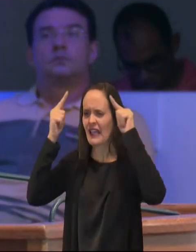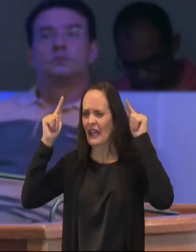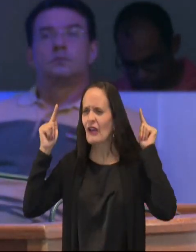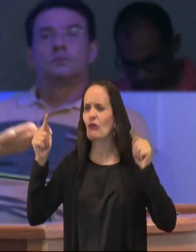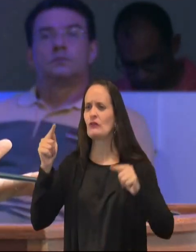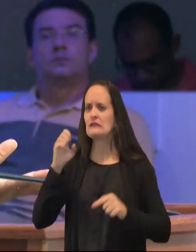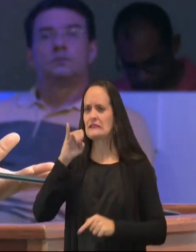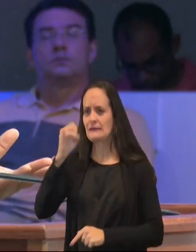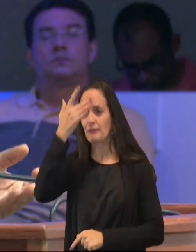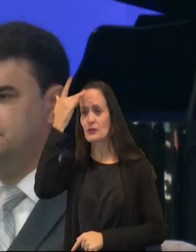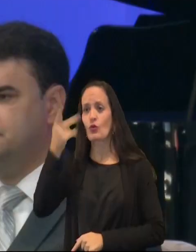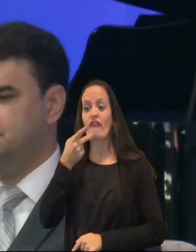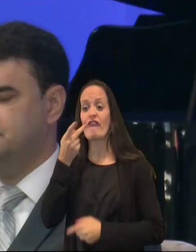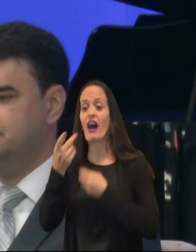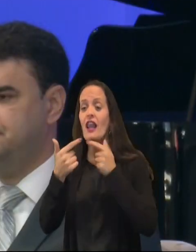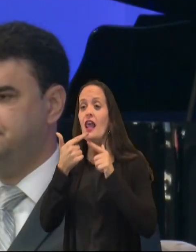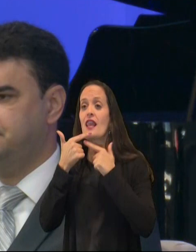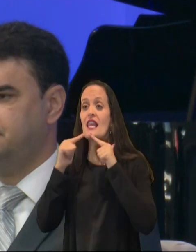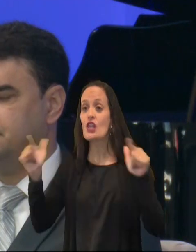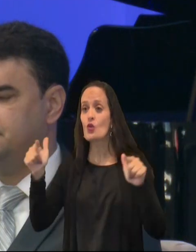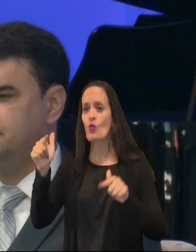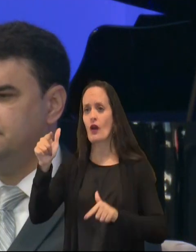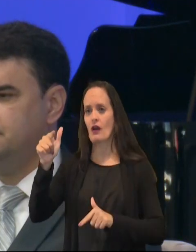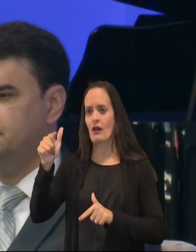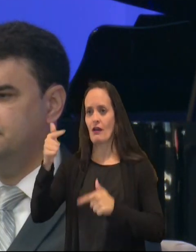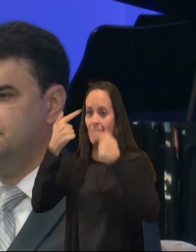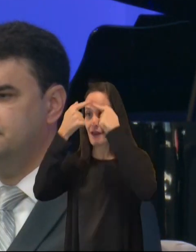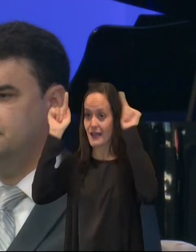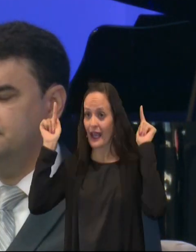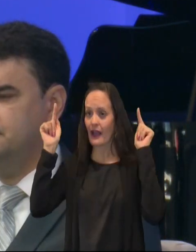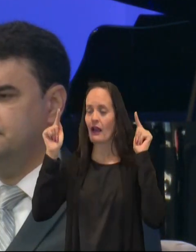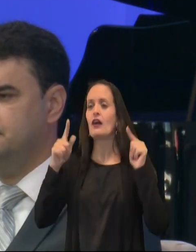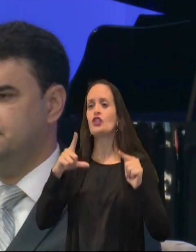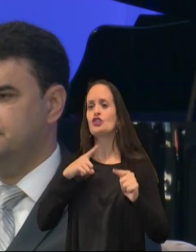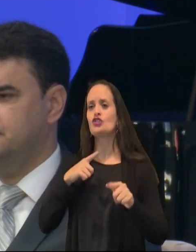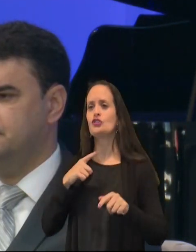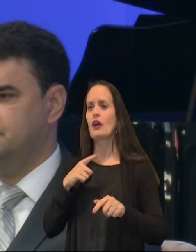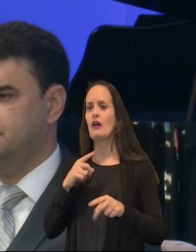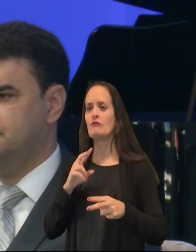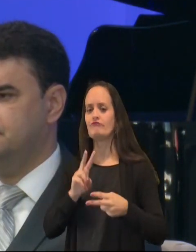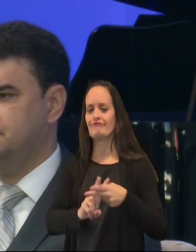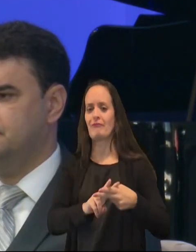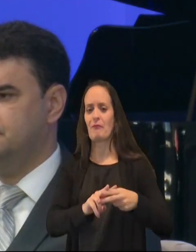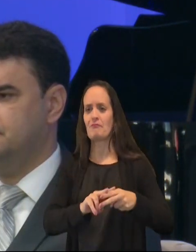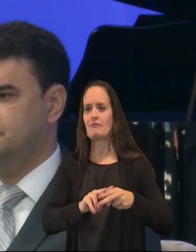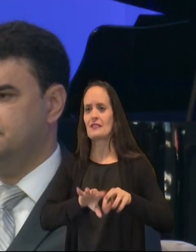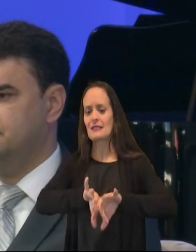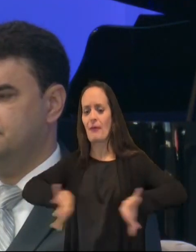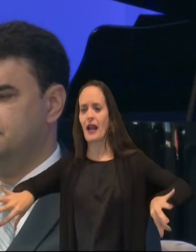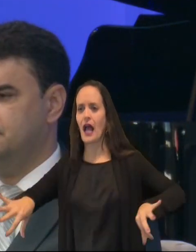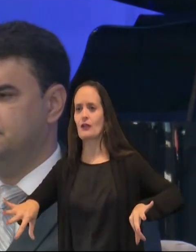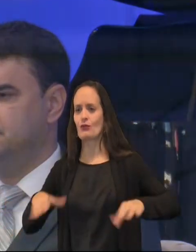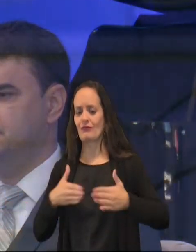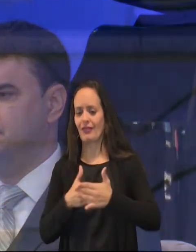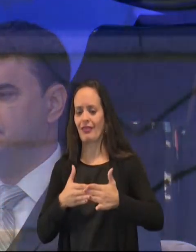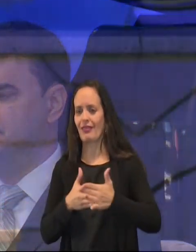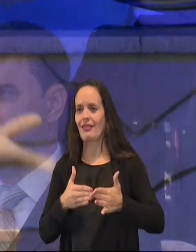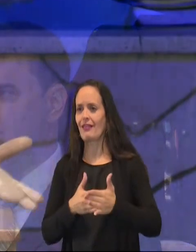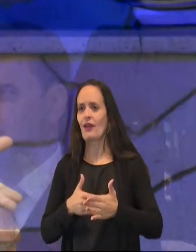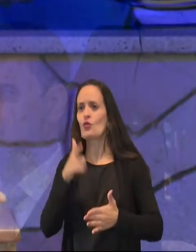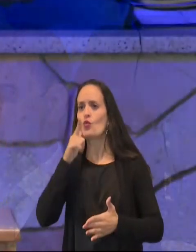não falavam grego eram bárbaros, e assim eram considerados pelos gregos. Portanto, não há barreiras linguísticas, nós